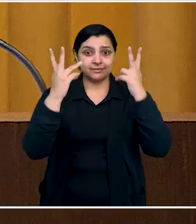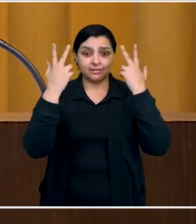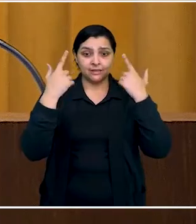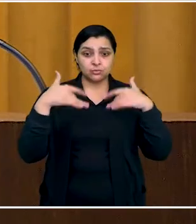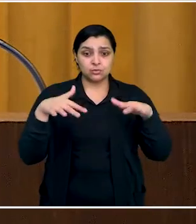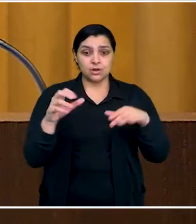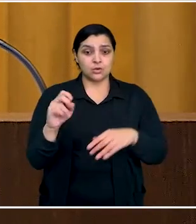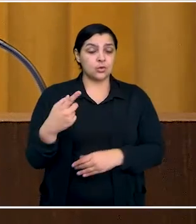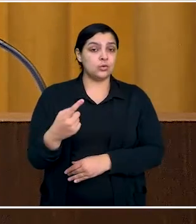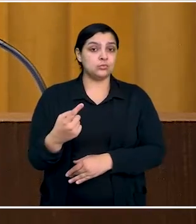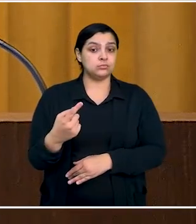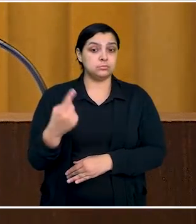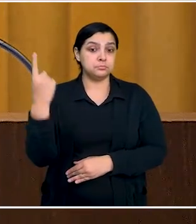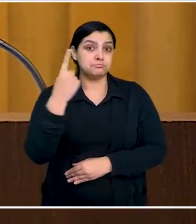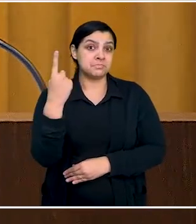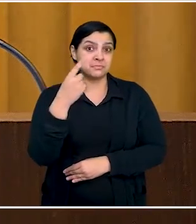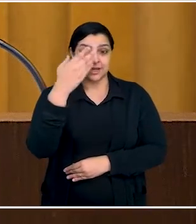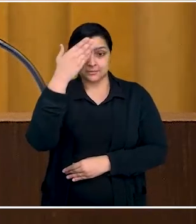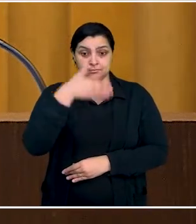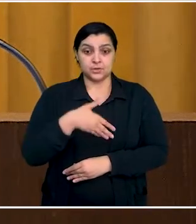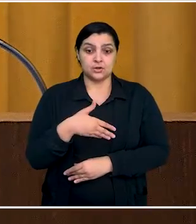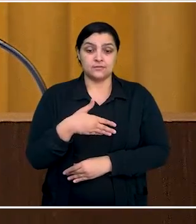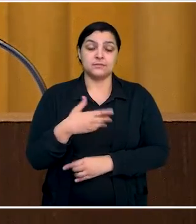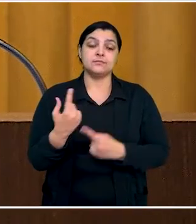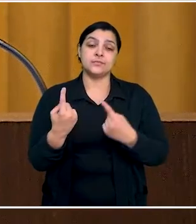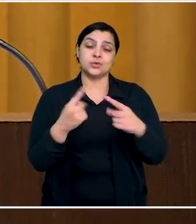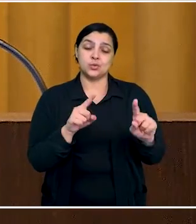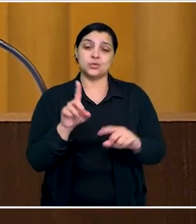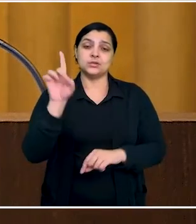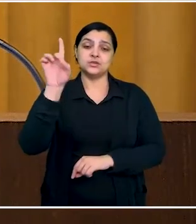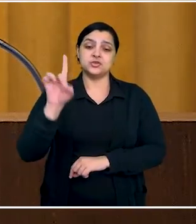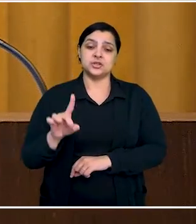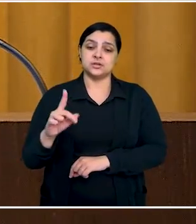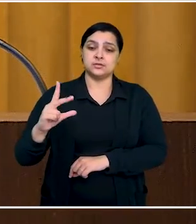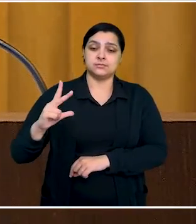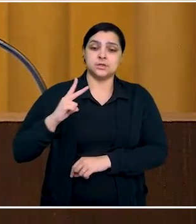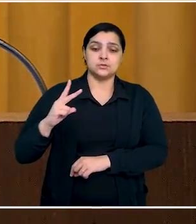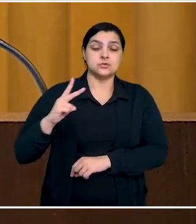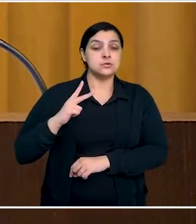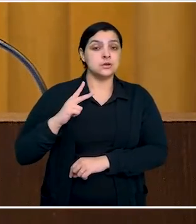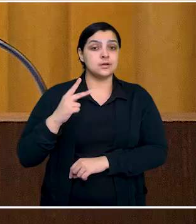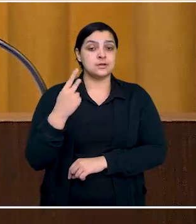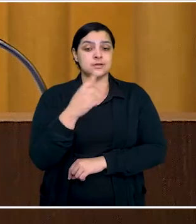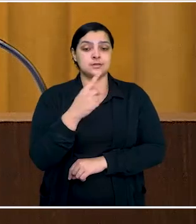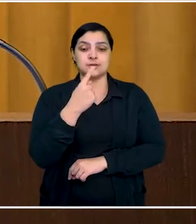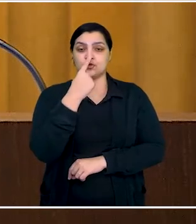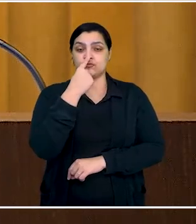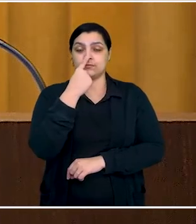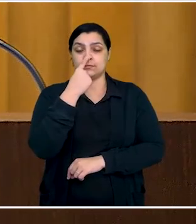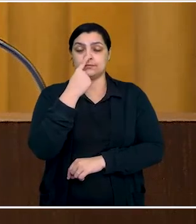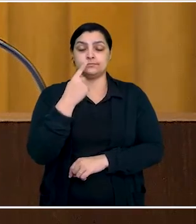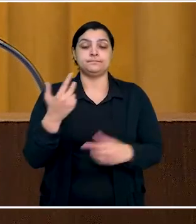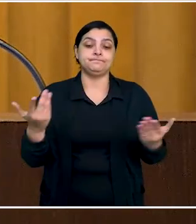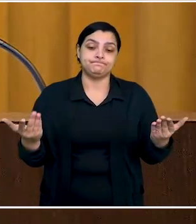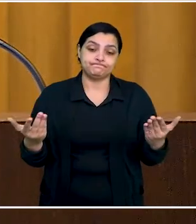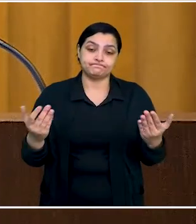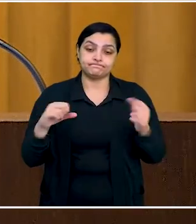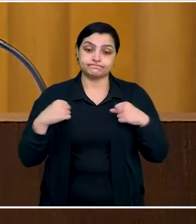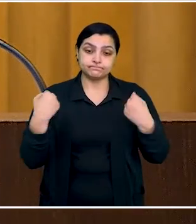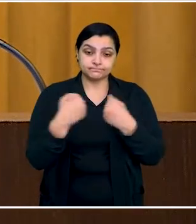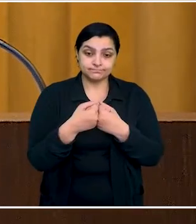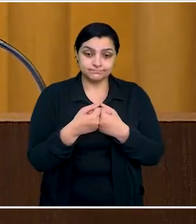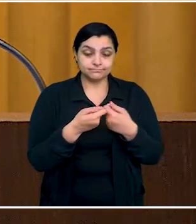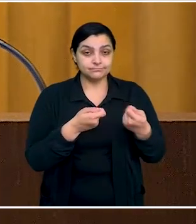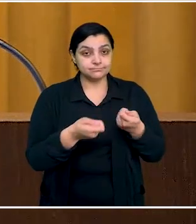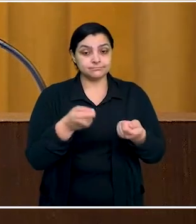como primeira prova, como ocorreu nos autos, viola direito à intimidade na medida em que confere à ampla